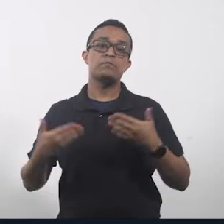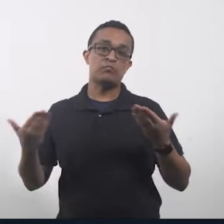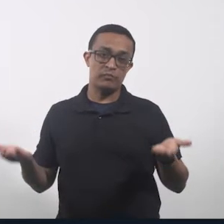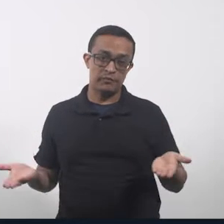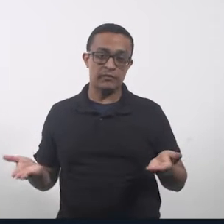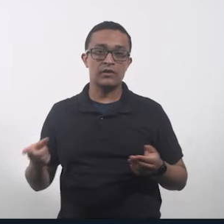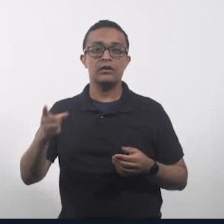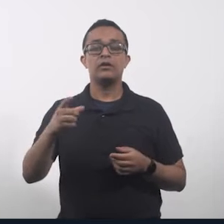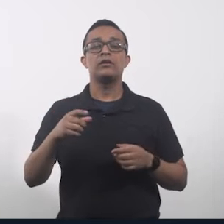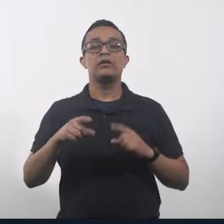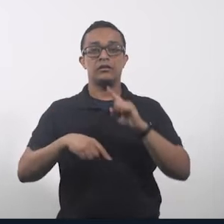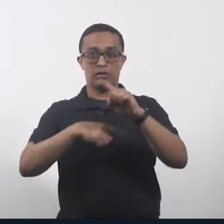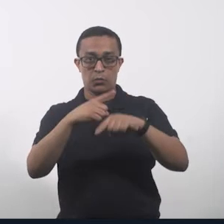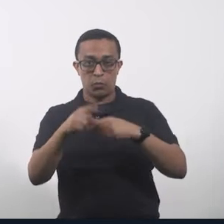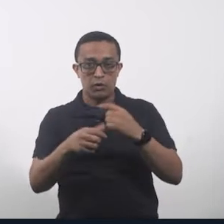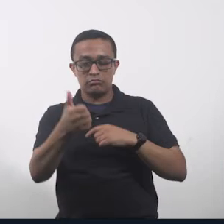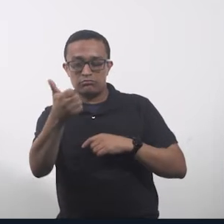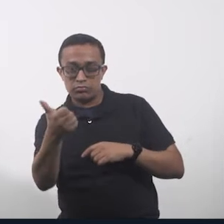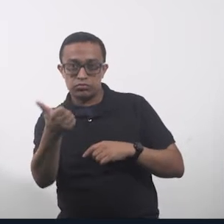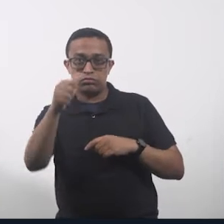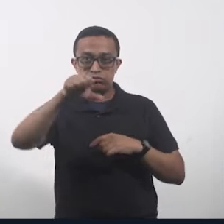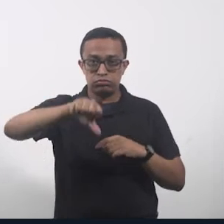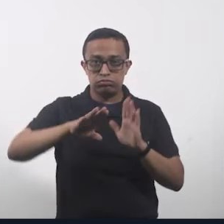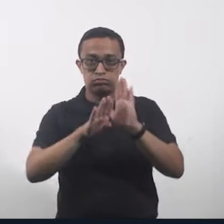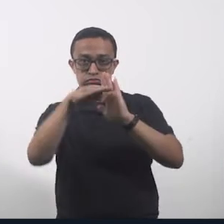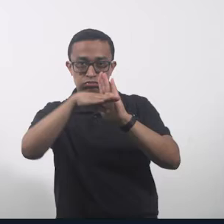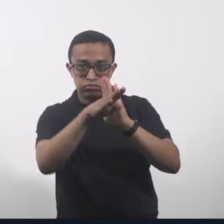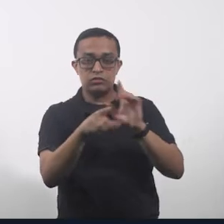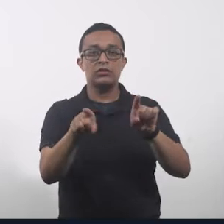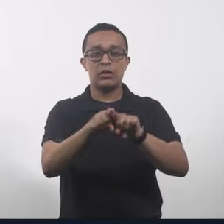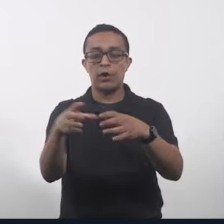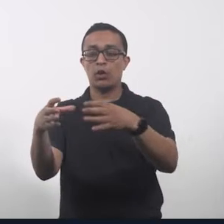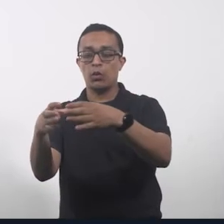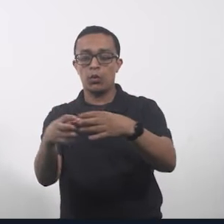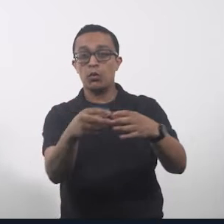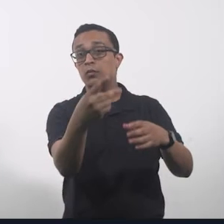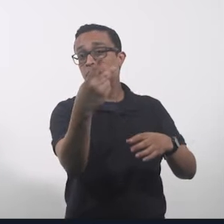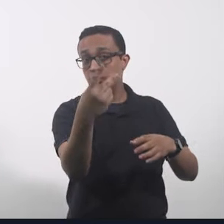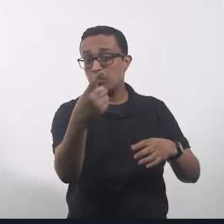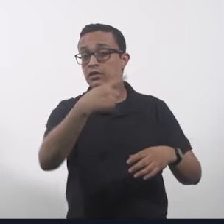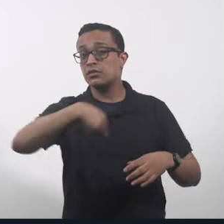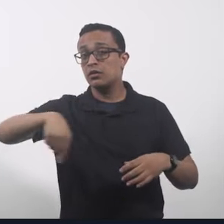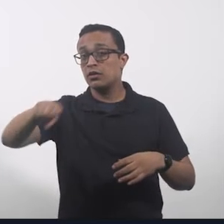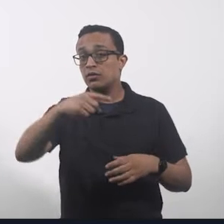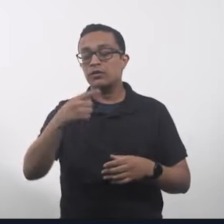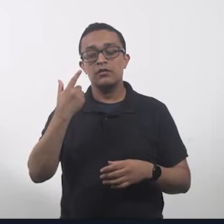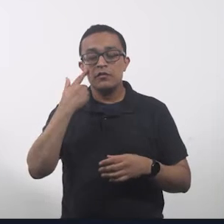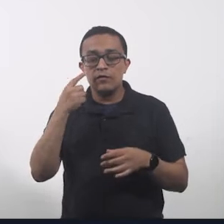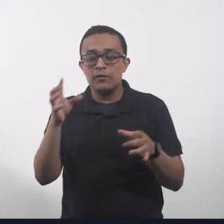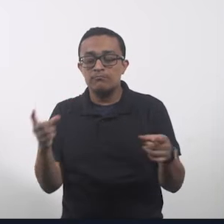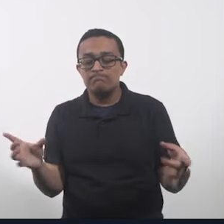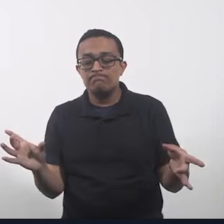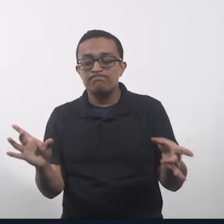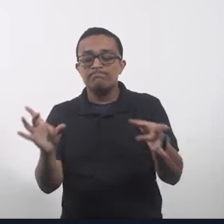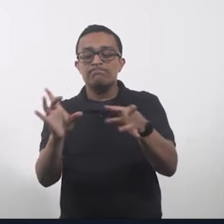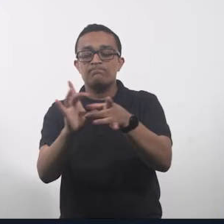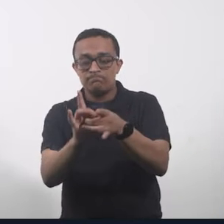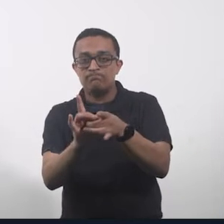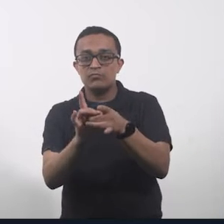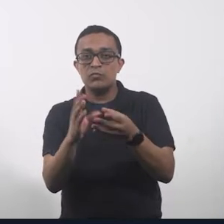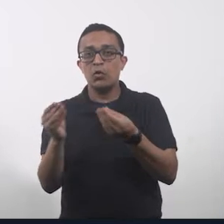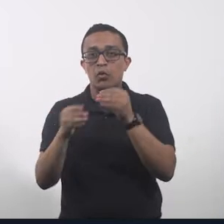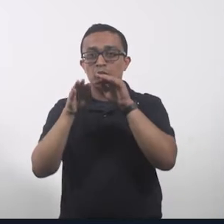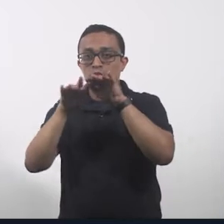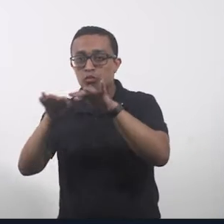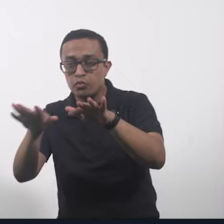Finalmente, depois de avaliar, então, todos esses indicadores, né, esses dois grupos de indicadores, nós relacionamos esses indicadores, então, os níveis de transmissão